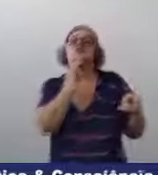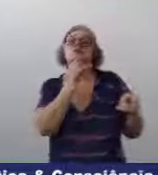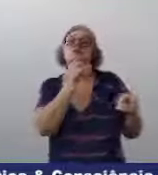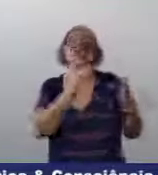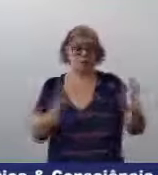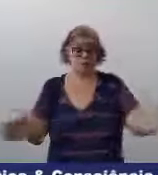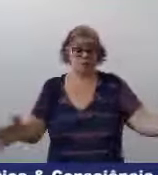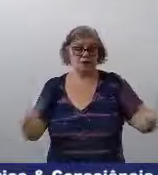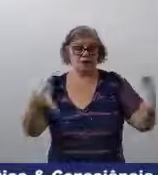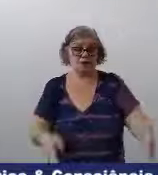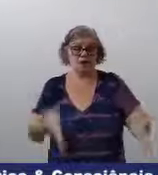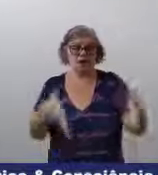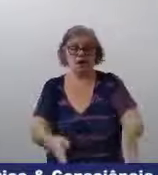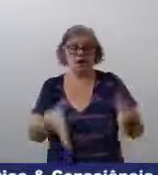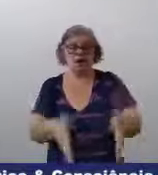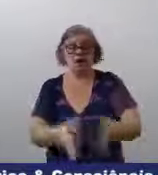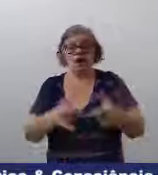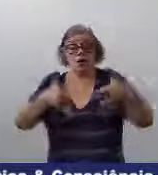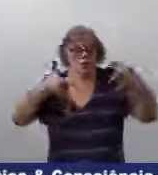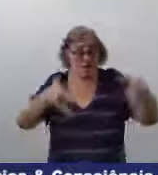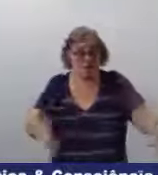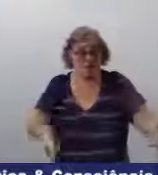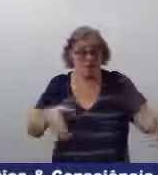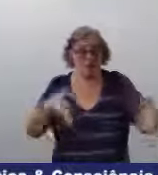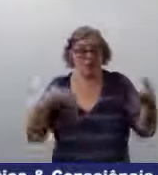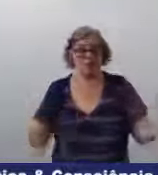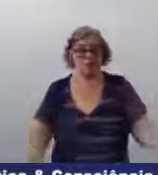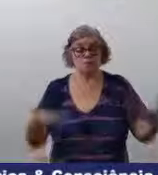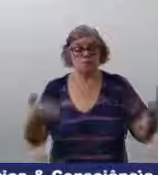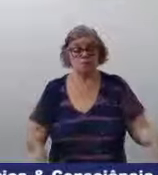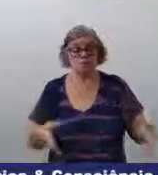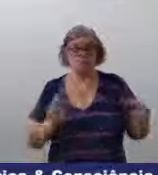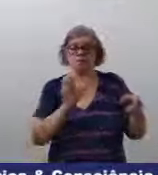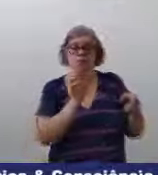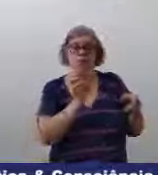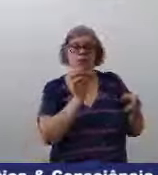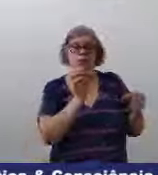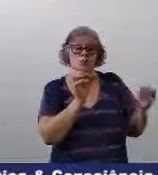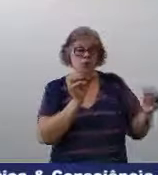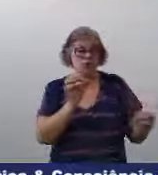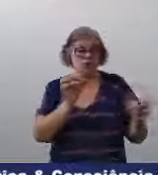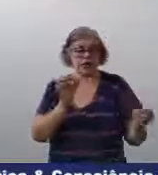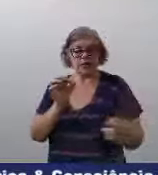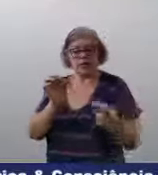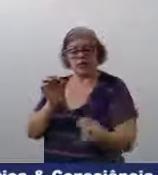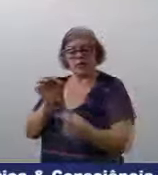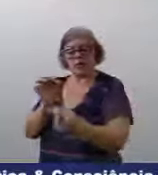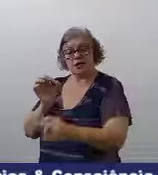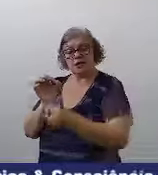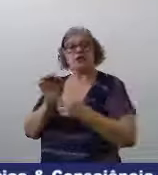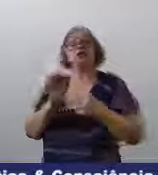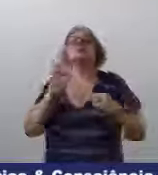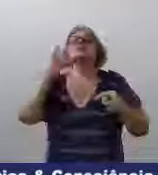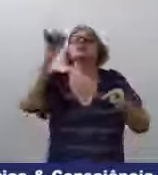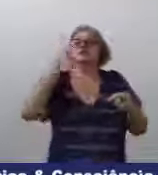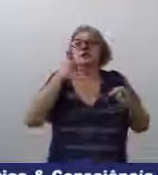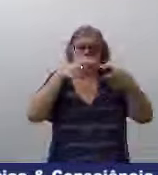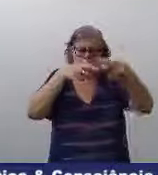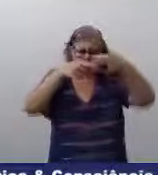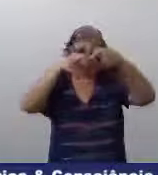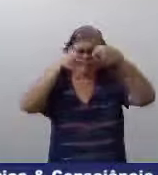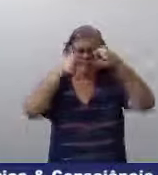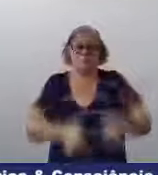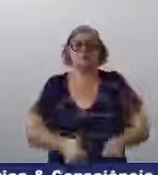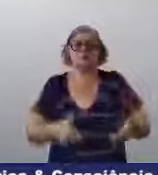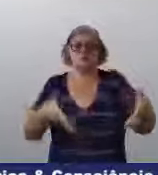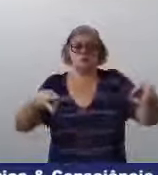cama elástica, eu jogasse uma bolinha de gude ali em cima e a bolinha ia seguir em linha reta. Mas se eu botar uma esfera bem pesada no meio da